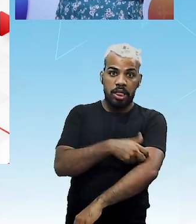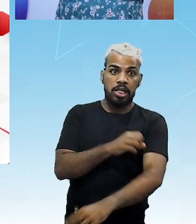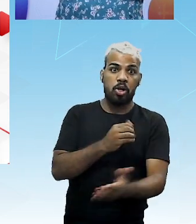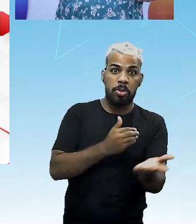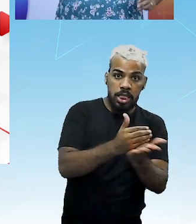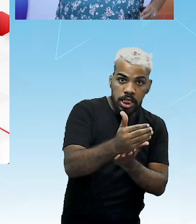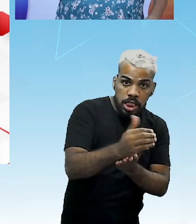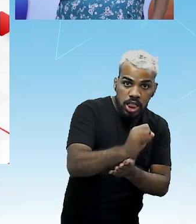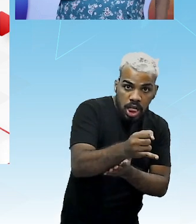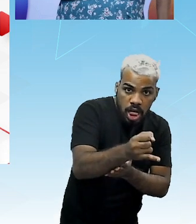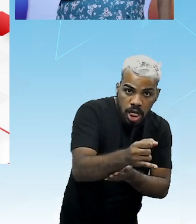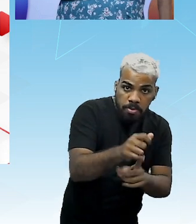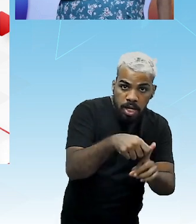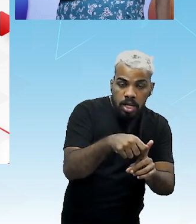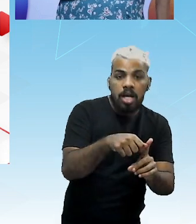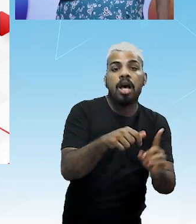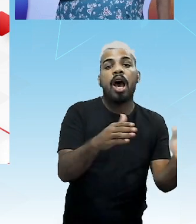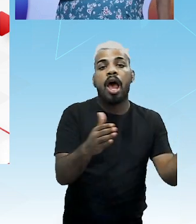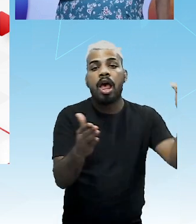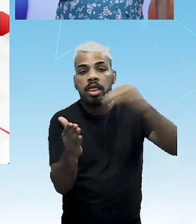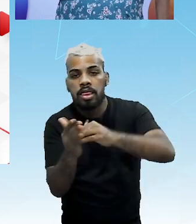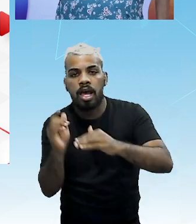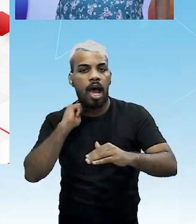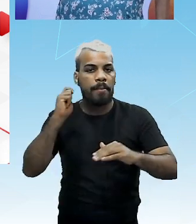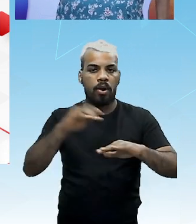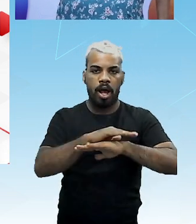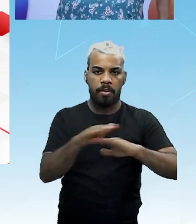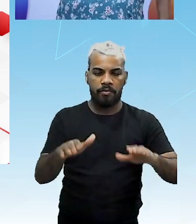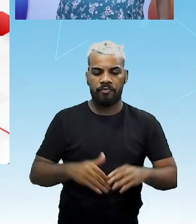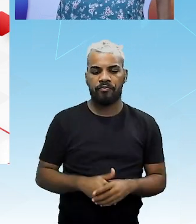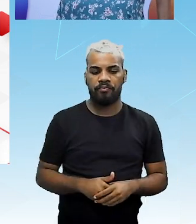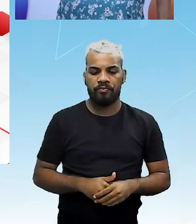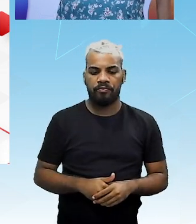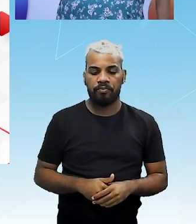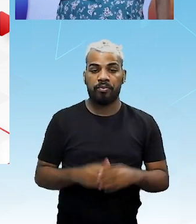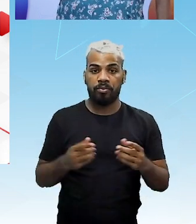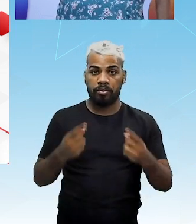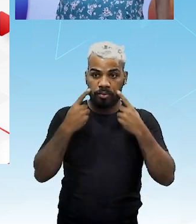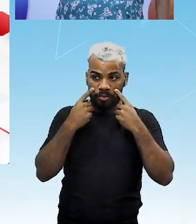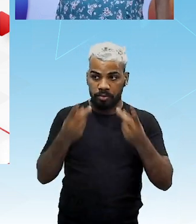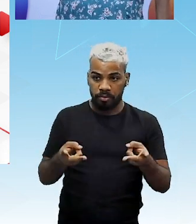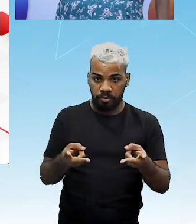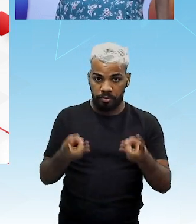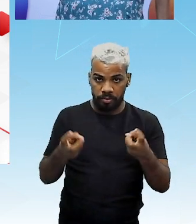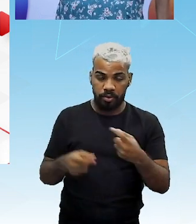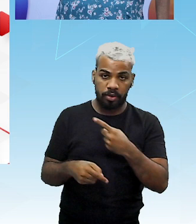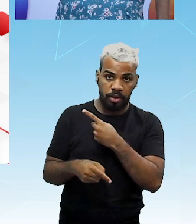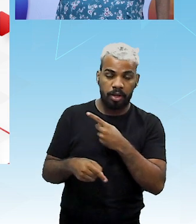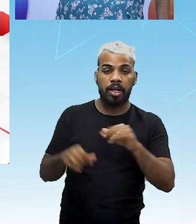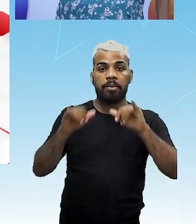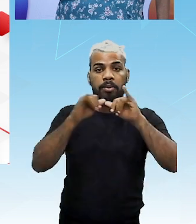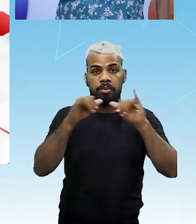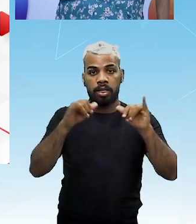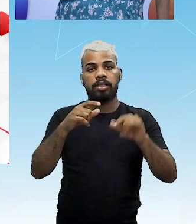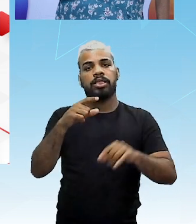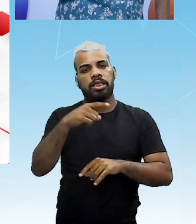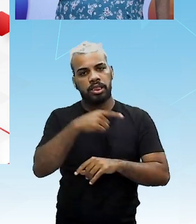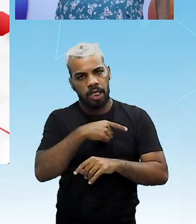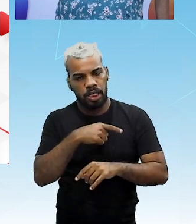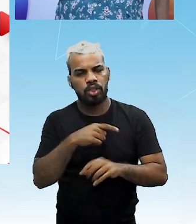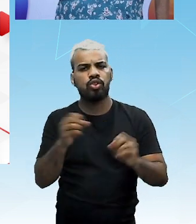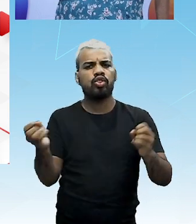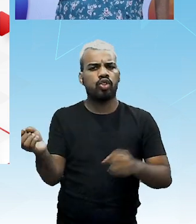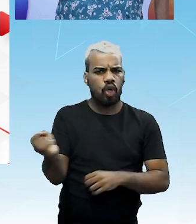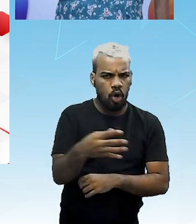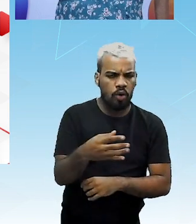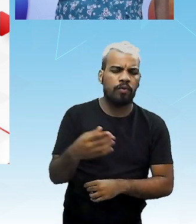encerrar ali em abril. Então, percebam que nessa notícia traz algo novo,